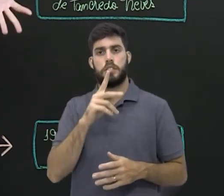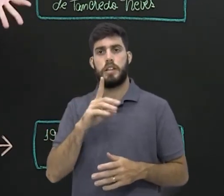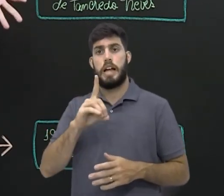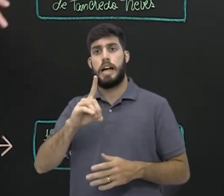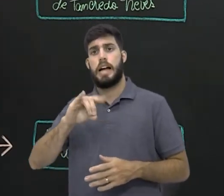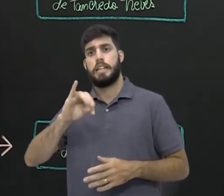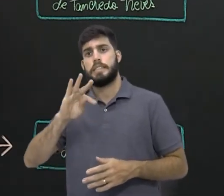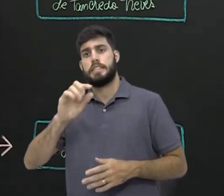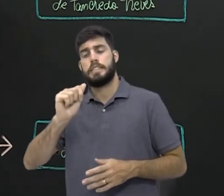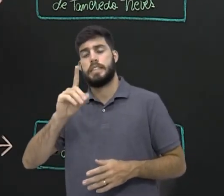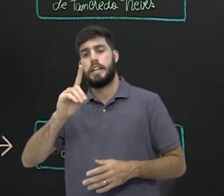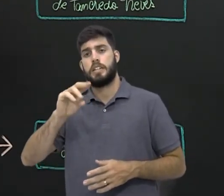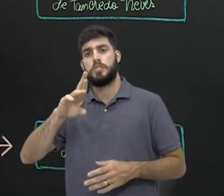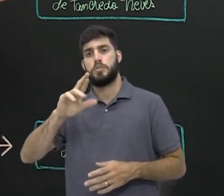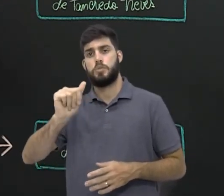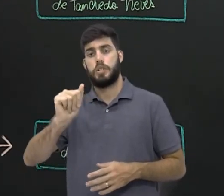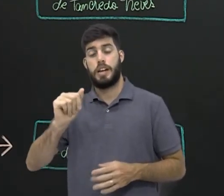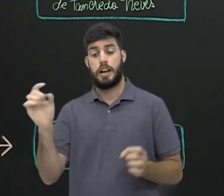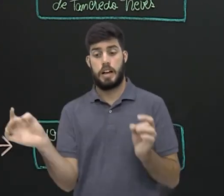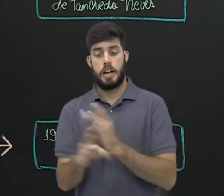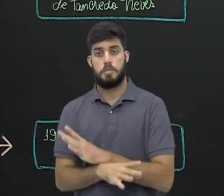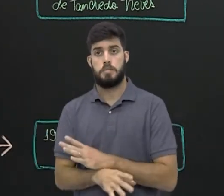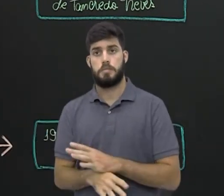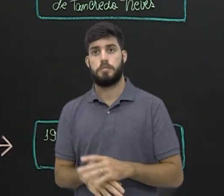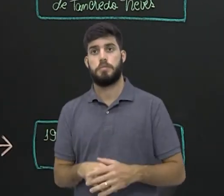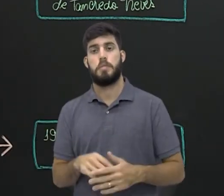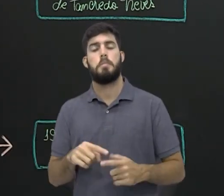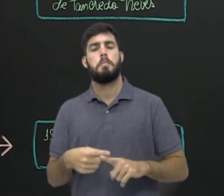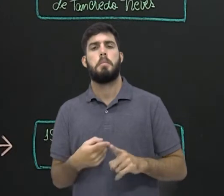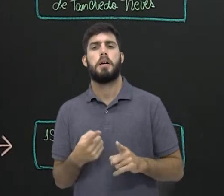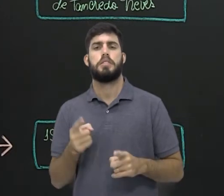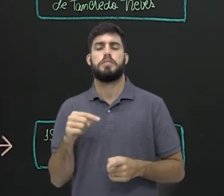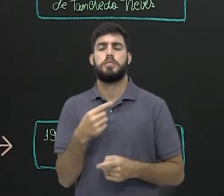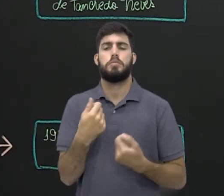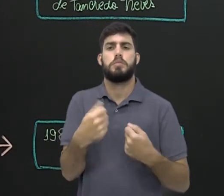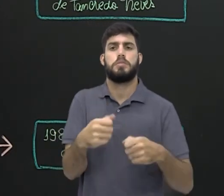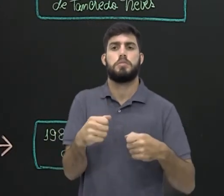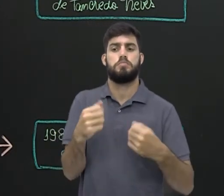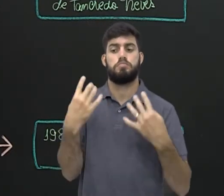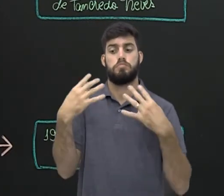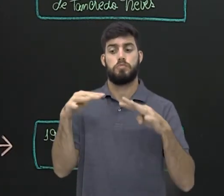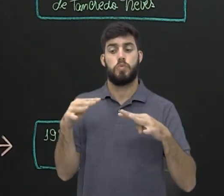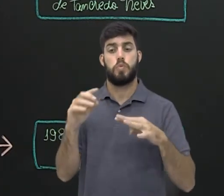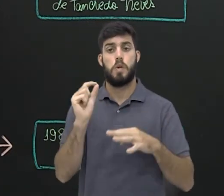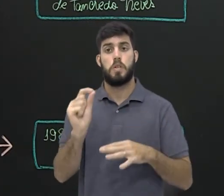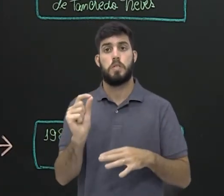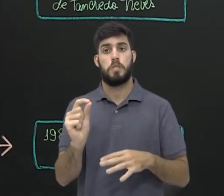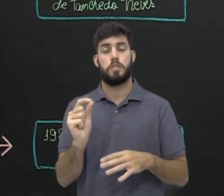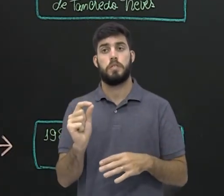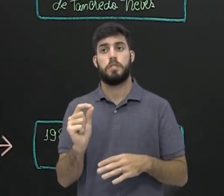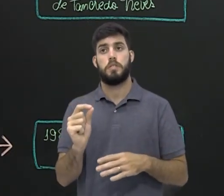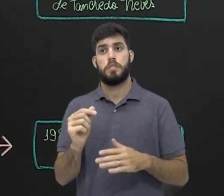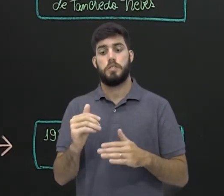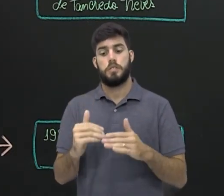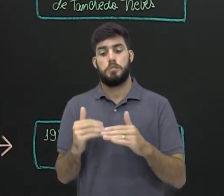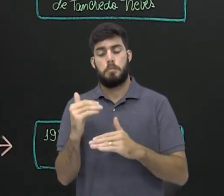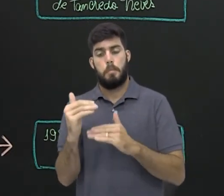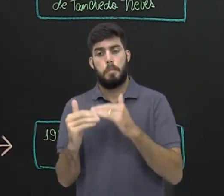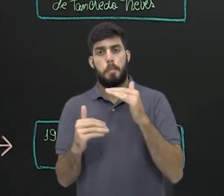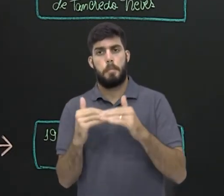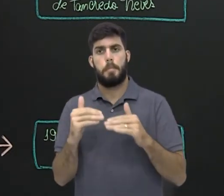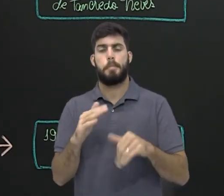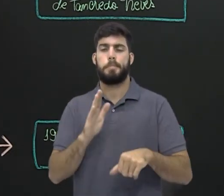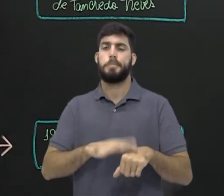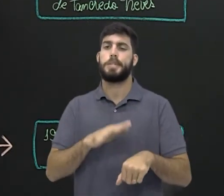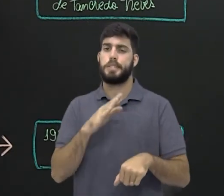tinha terminado, ele não era mais um militar. Mas a gente tem que prestar atenção que esses processos em história normalmente são mais